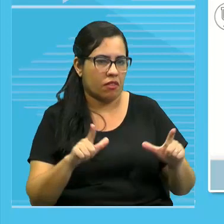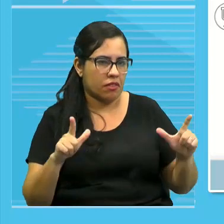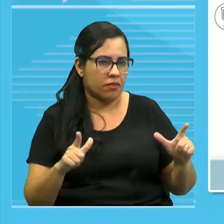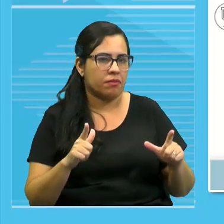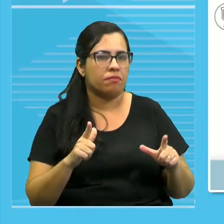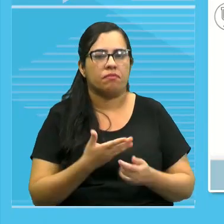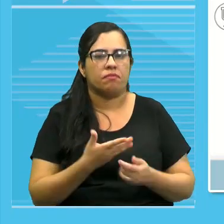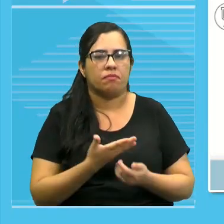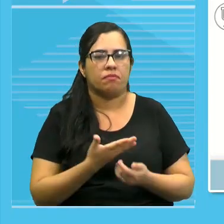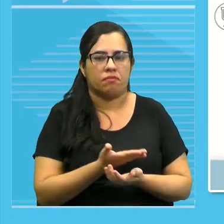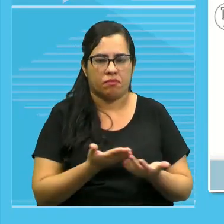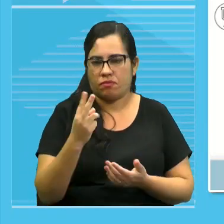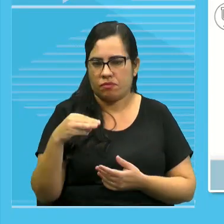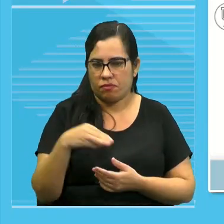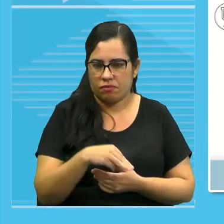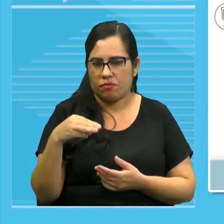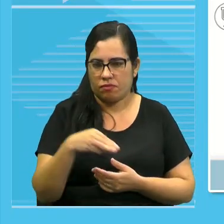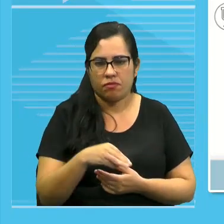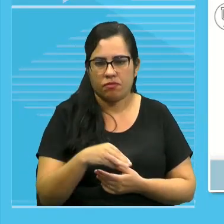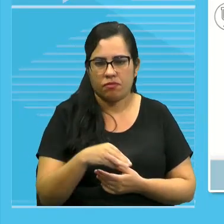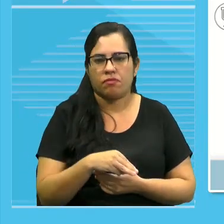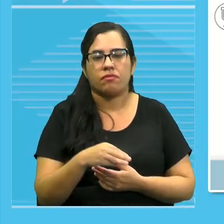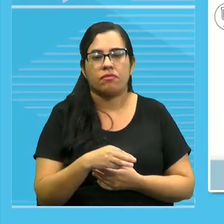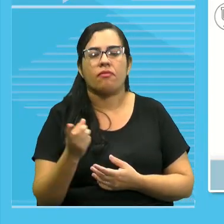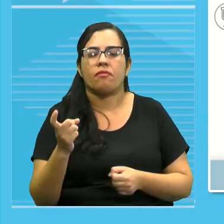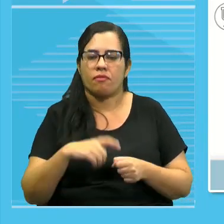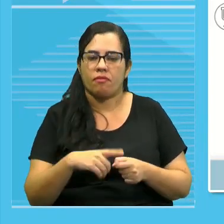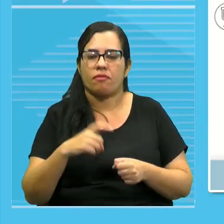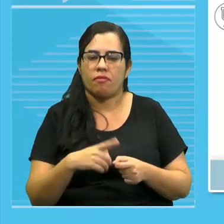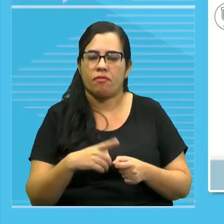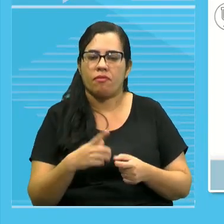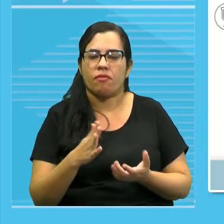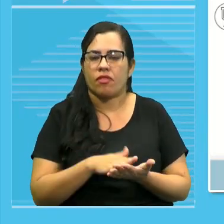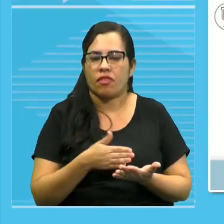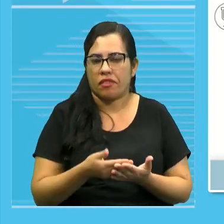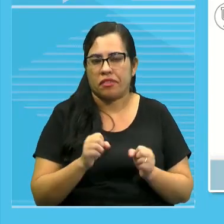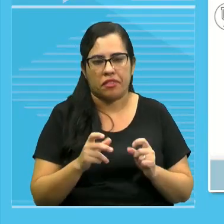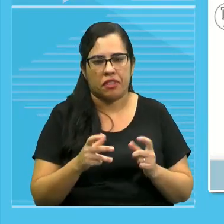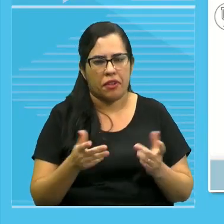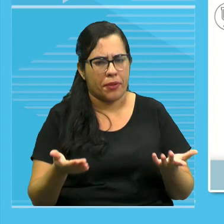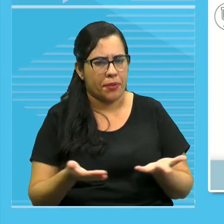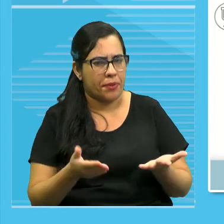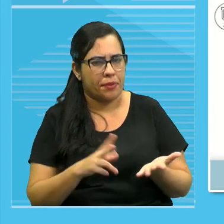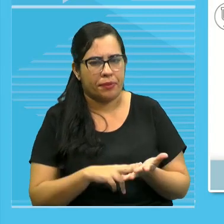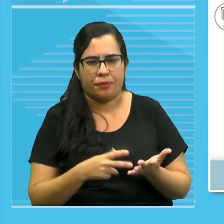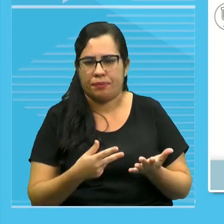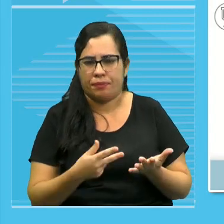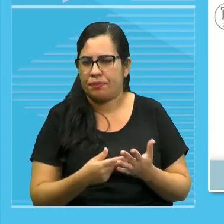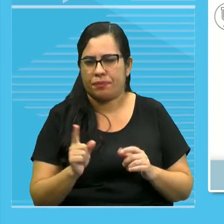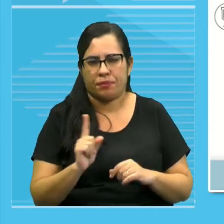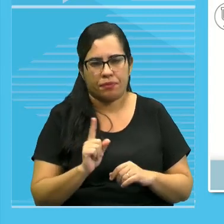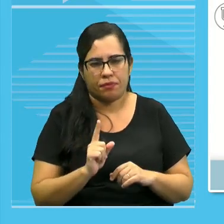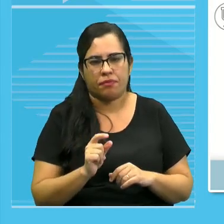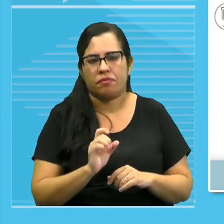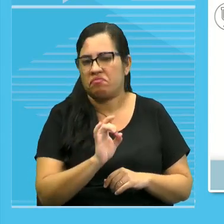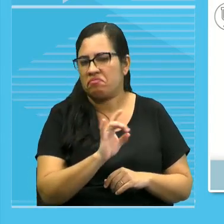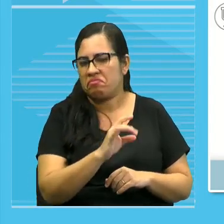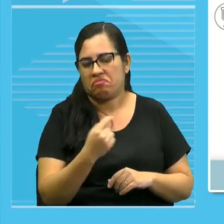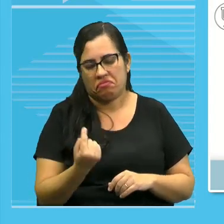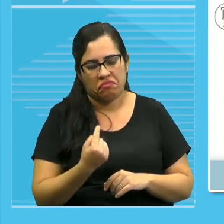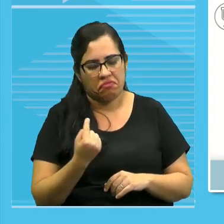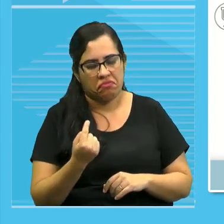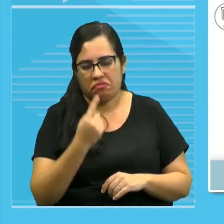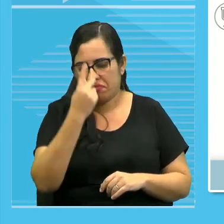vai marcar para vocês dois minutos quando eu voltar aí eu traduzo Não vou traduzir agora vou deixar vocês fazerem sozinhos